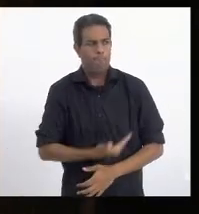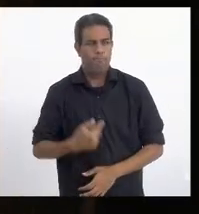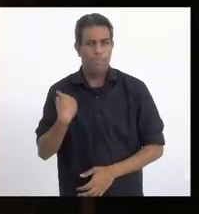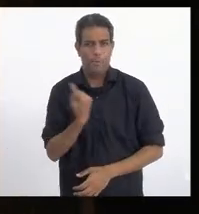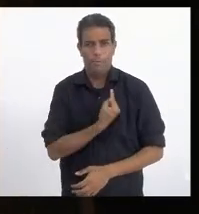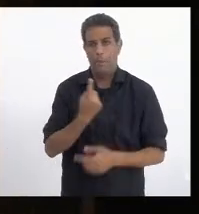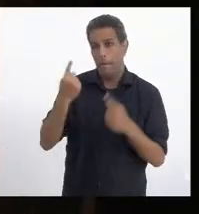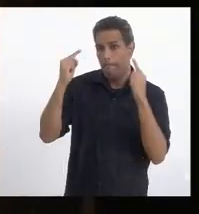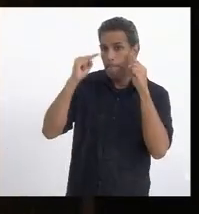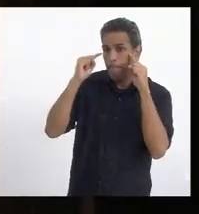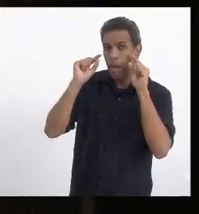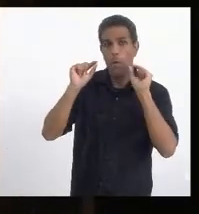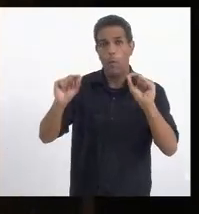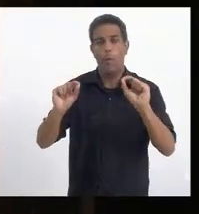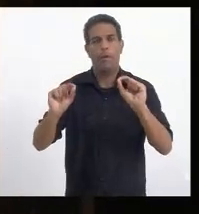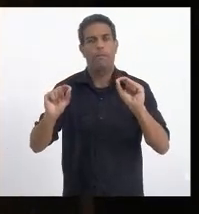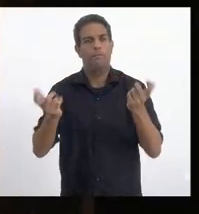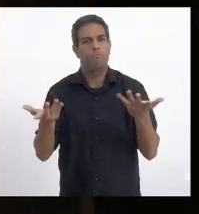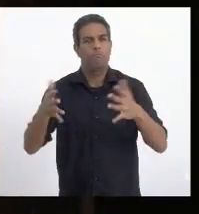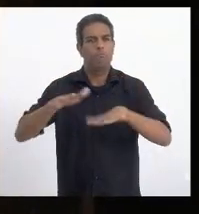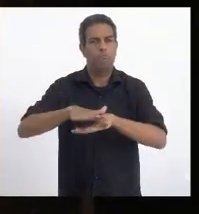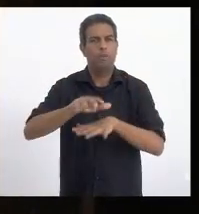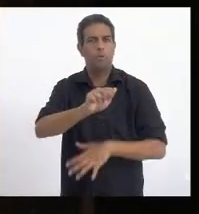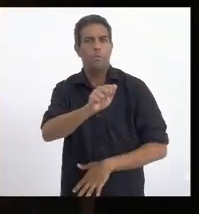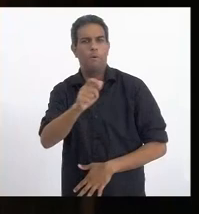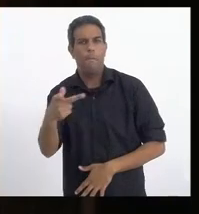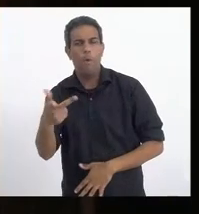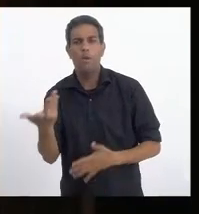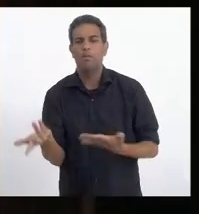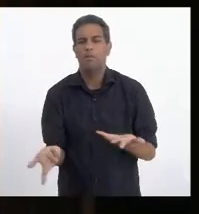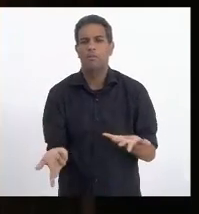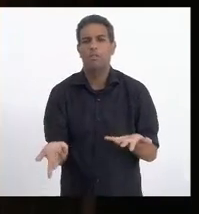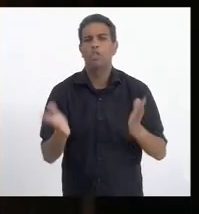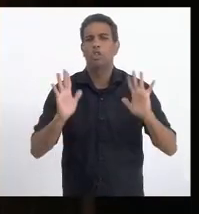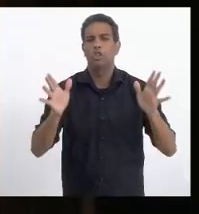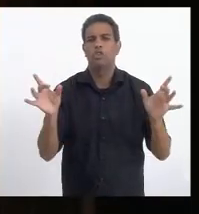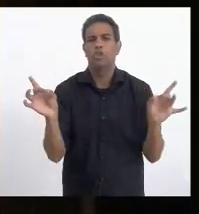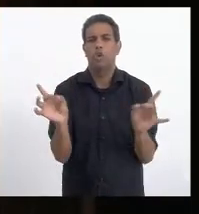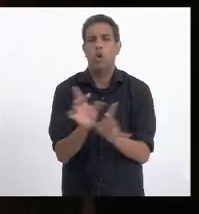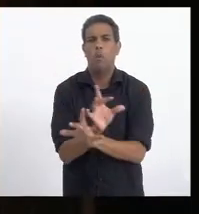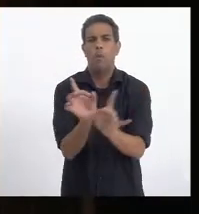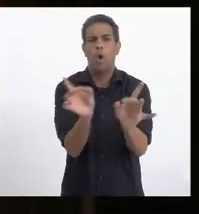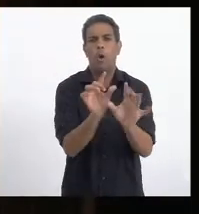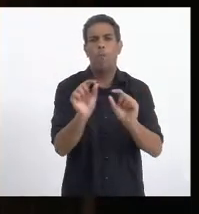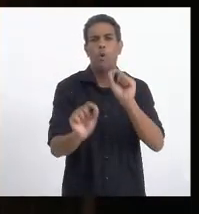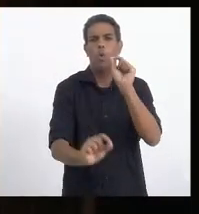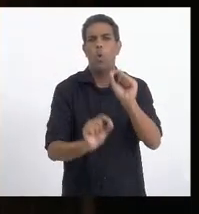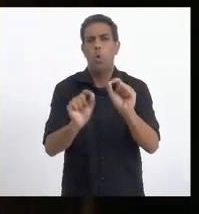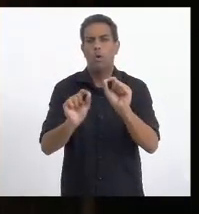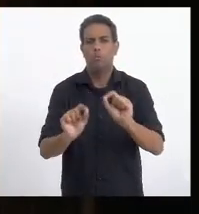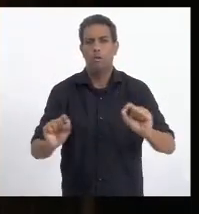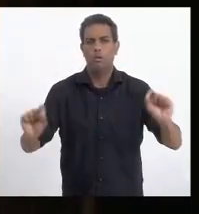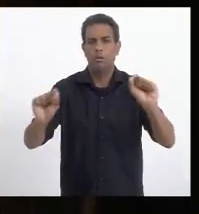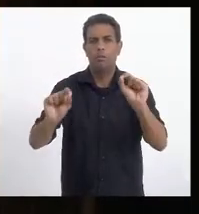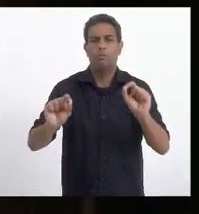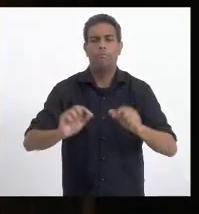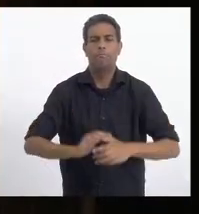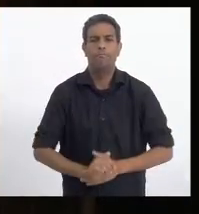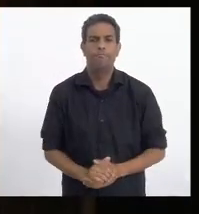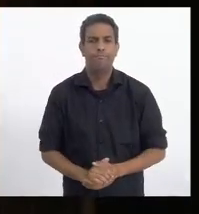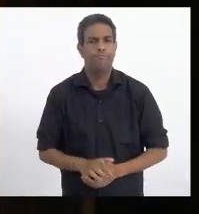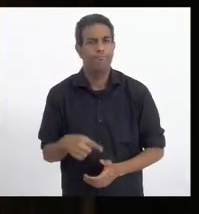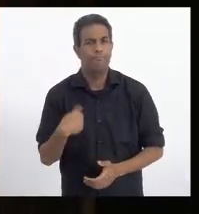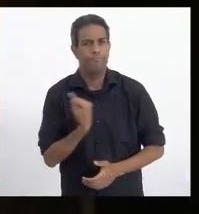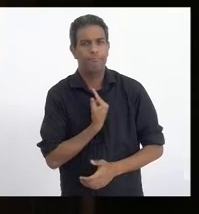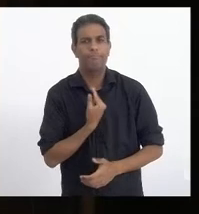penso eu penso que inclusive os aposentados os cristãos sob regime de previdência